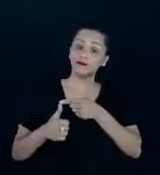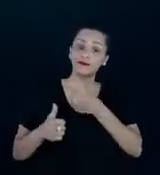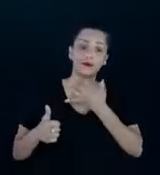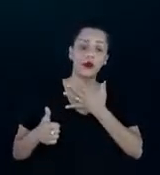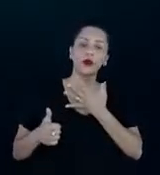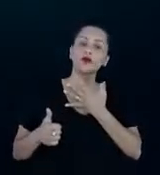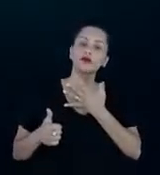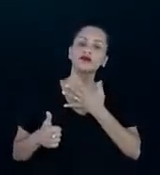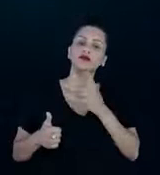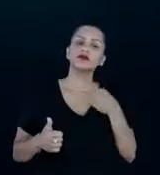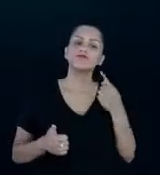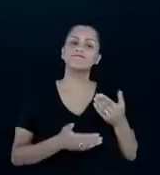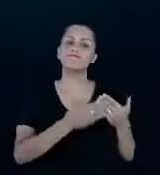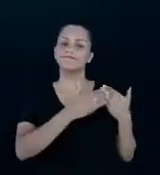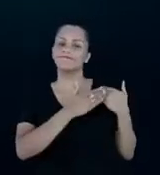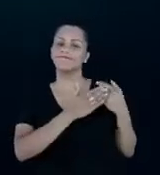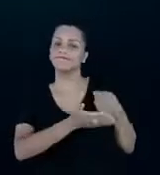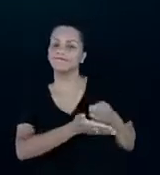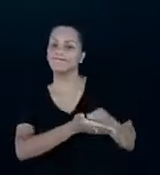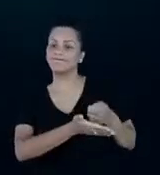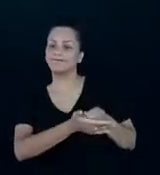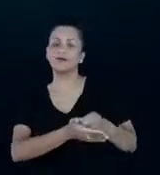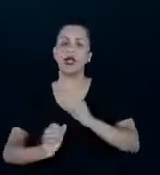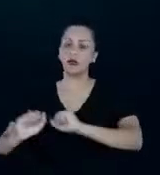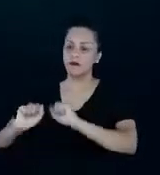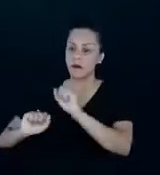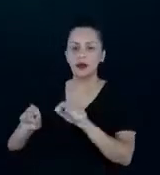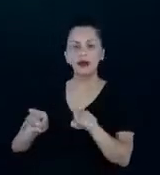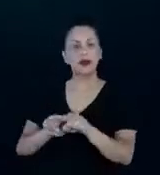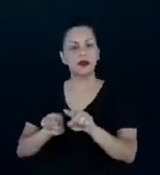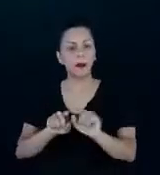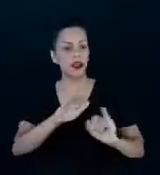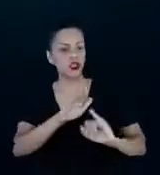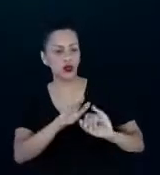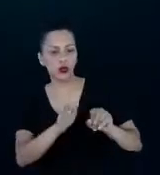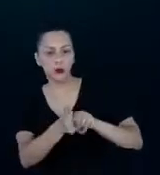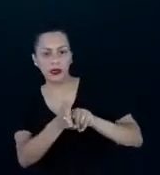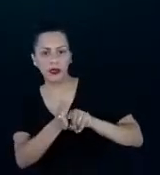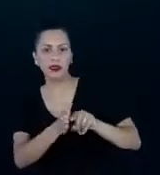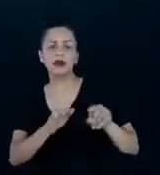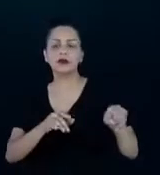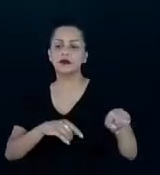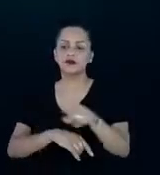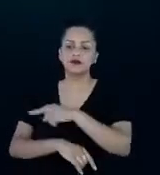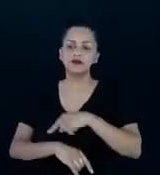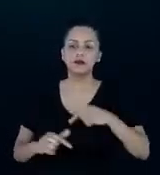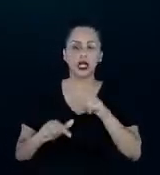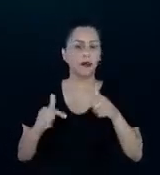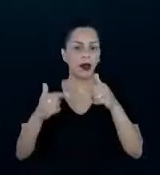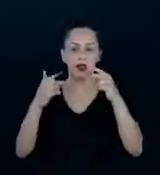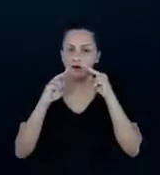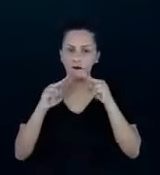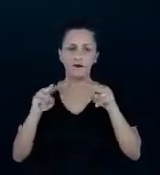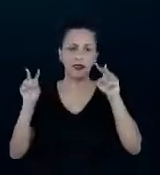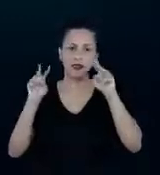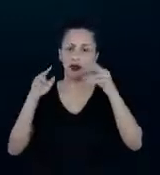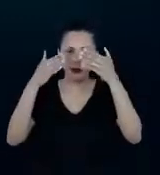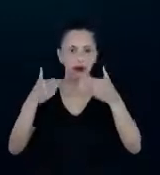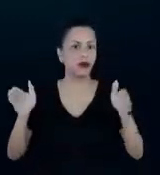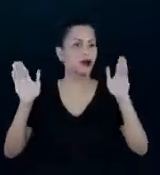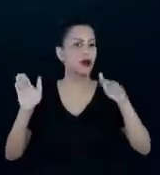obriga tanto as empresas quanto aos institutos de pesquisa a trabalharem com uma visão maior de mercado. Né? Tem que